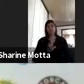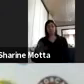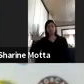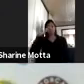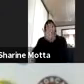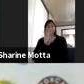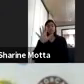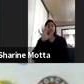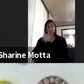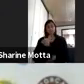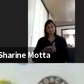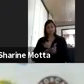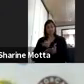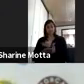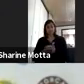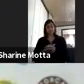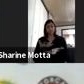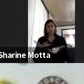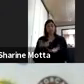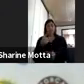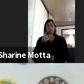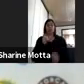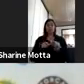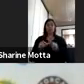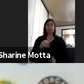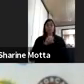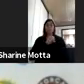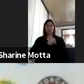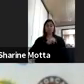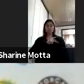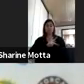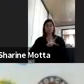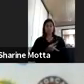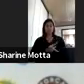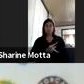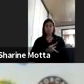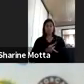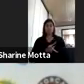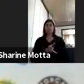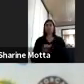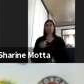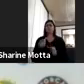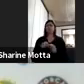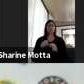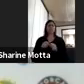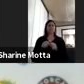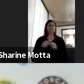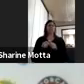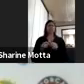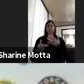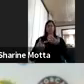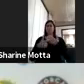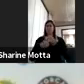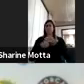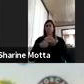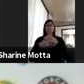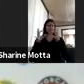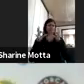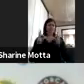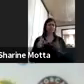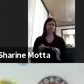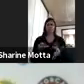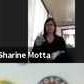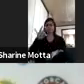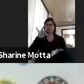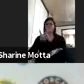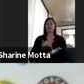isso, eu quero dizer que o Ministério Público brasileiro tem cumprido e muito o seu papel. É